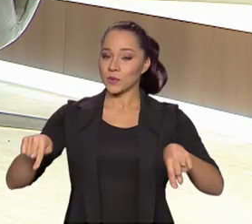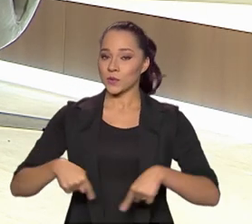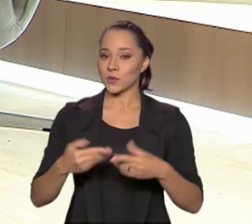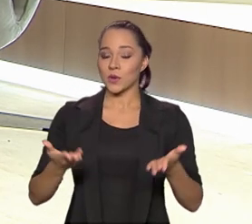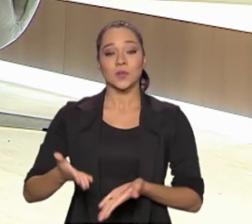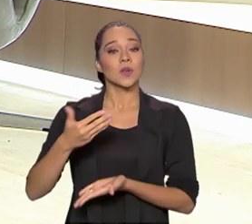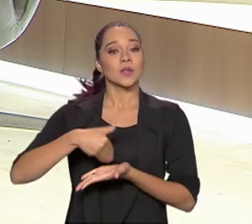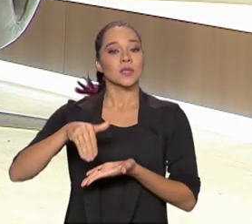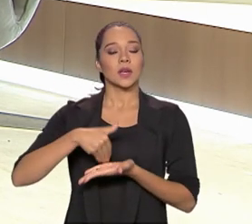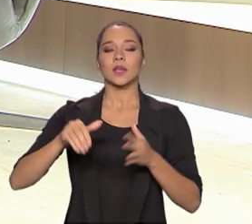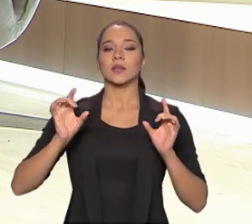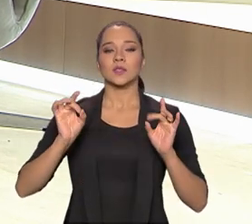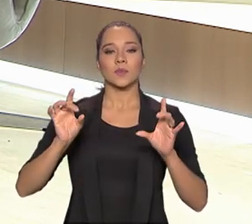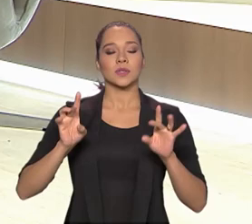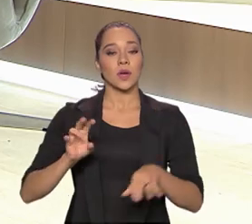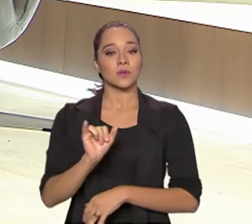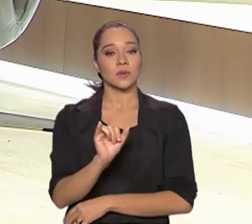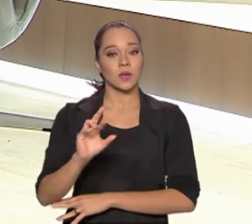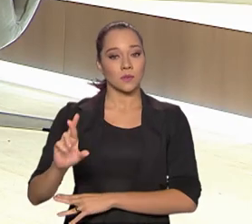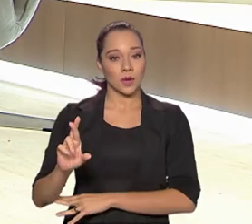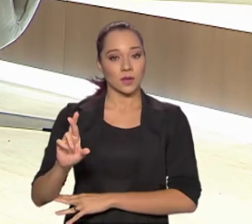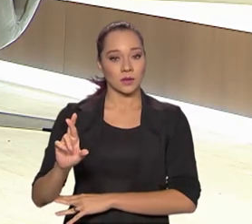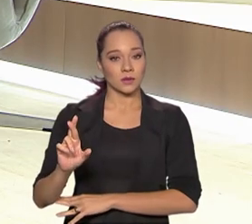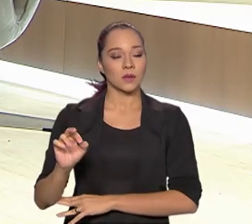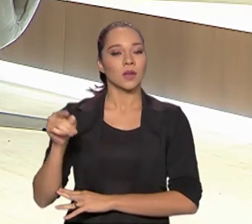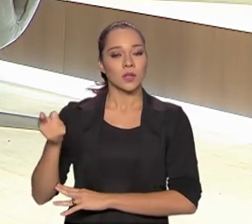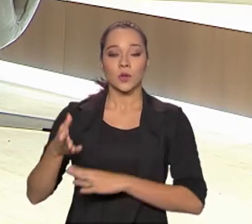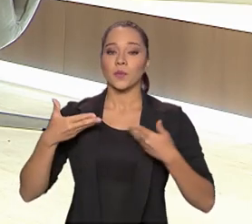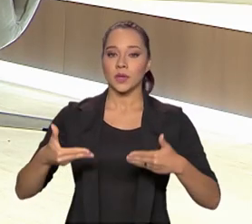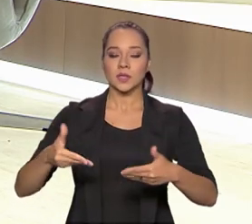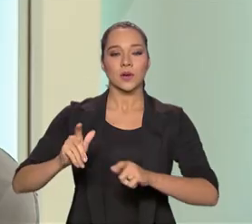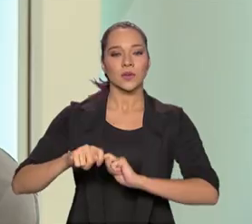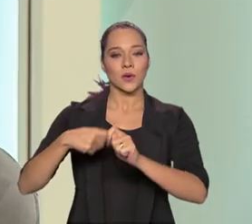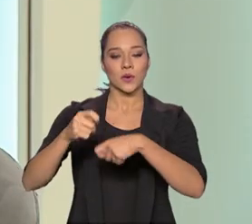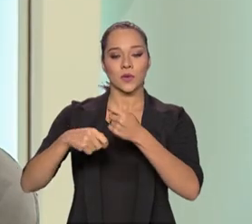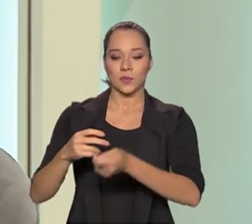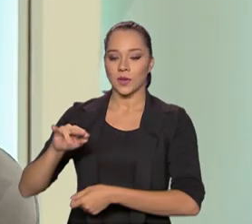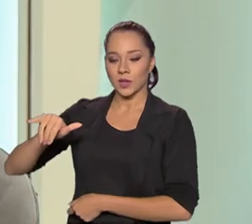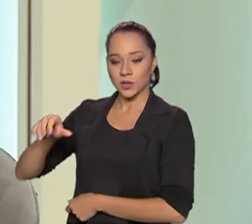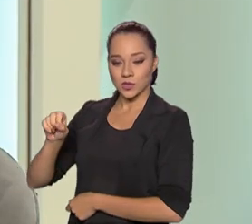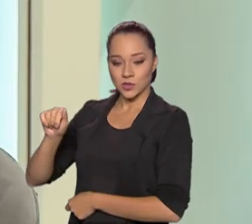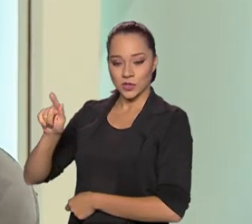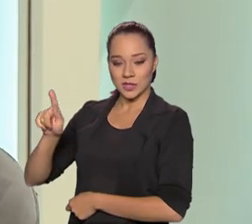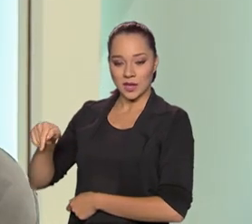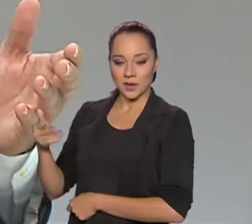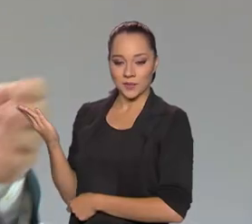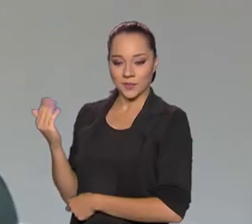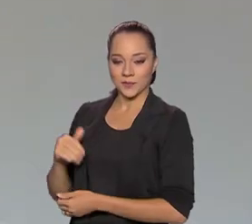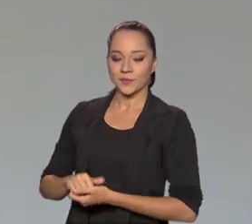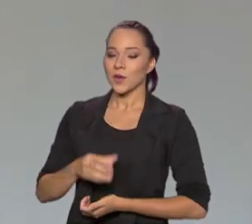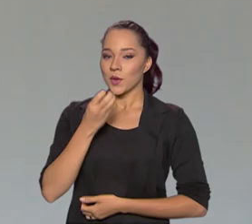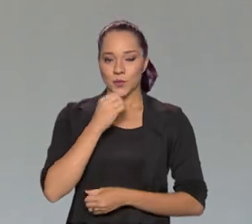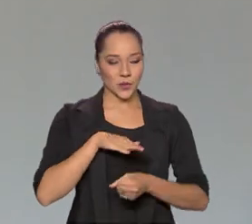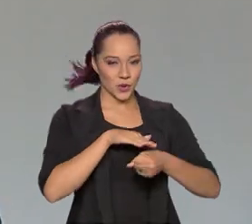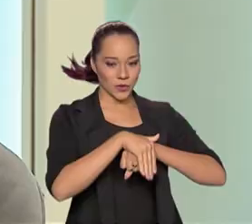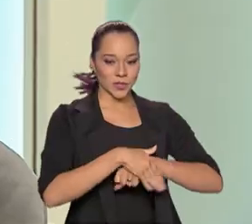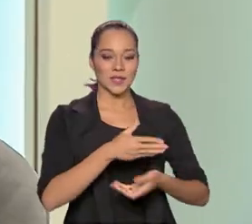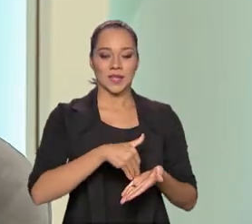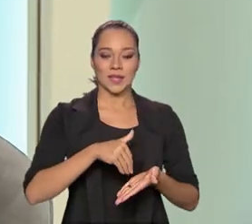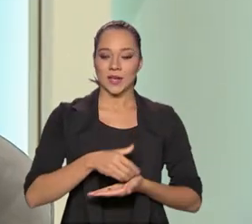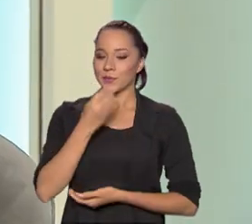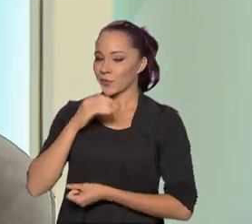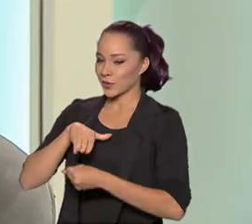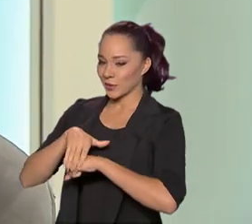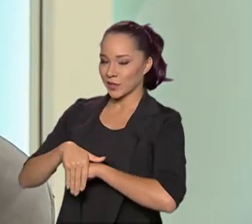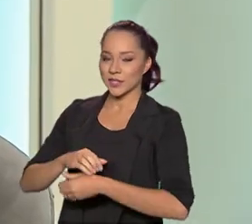o secretário especial da Receita Federal do Ministério da Economia, José Tostes. Boa noite, secretário. Boa